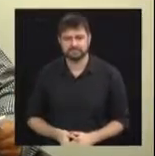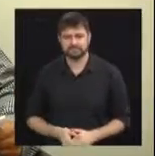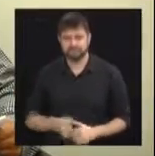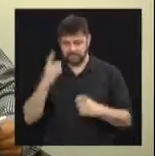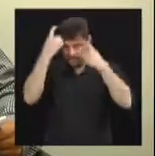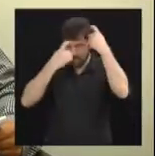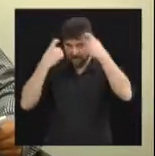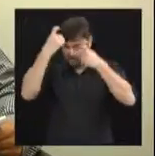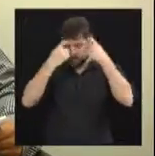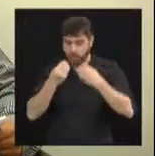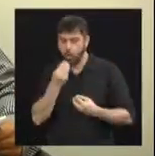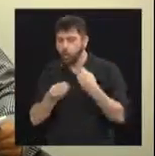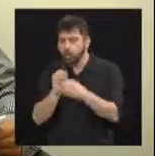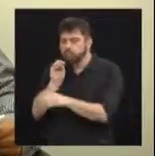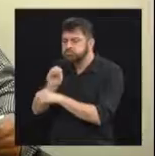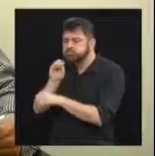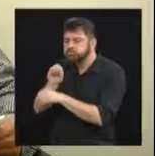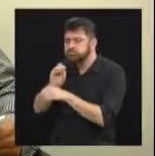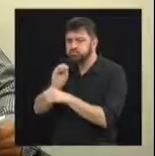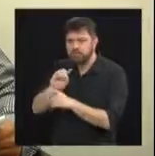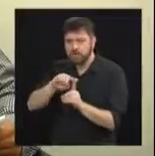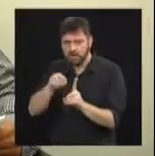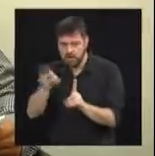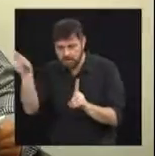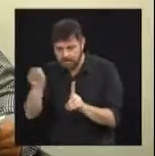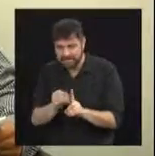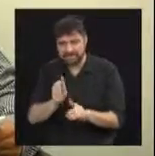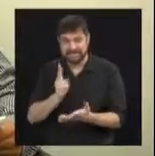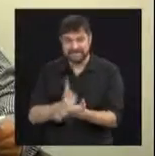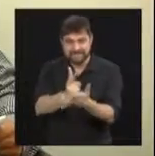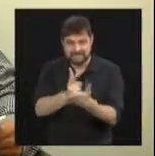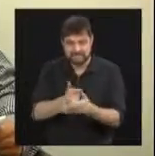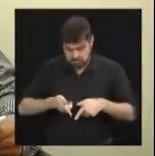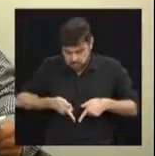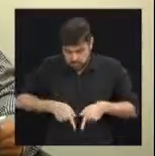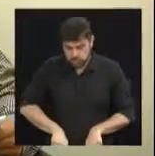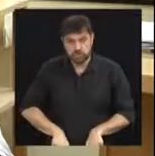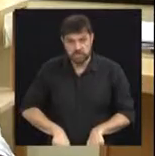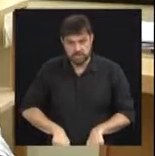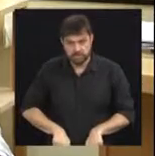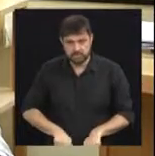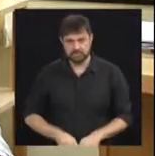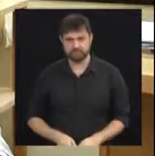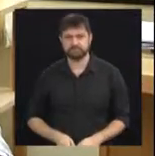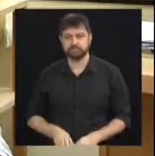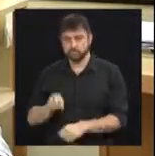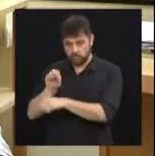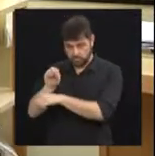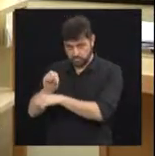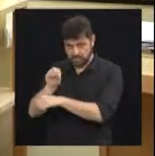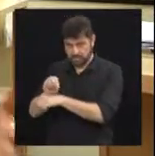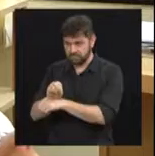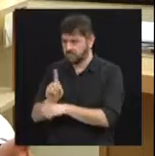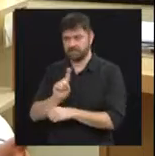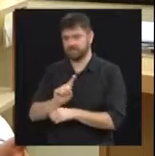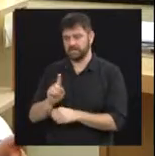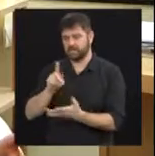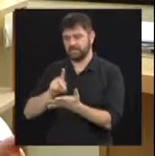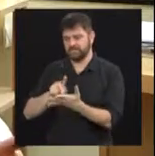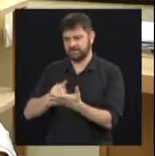preocupação, tratamento de infertilidade resulta sempre em nascimentos múltiplos? O tratamento de infertilidade nem